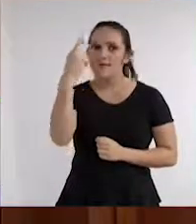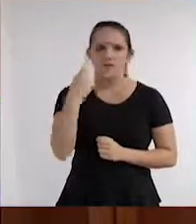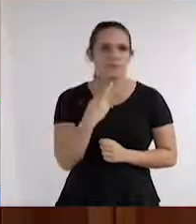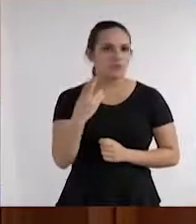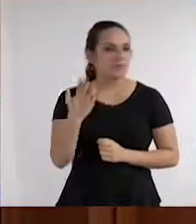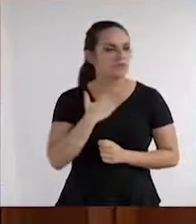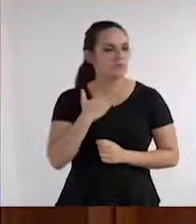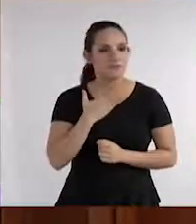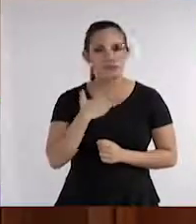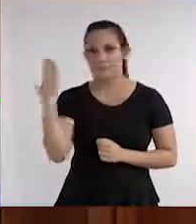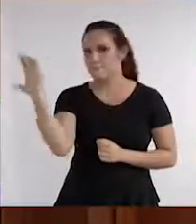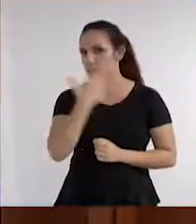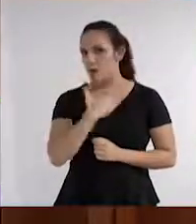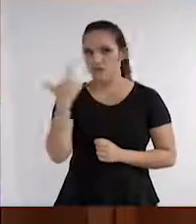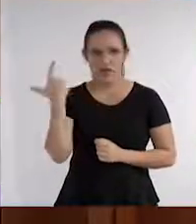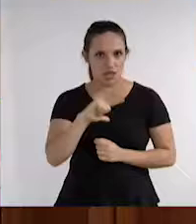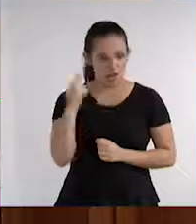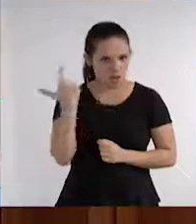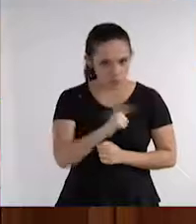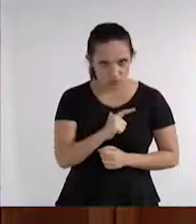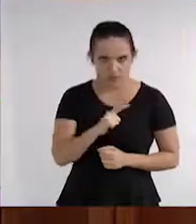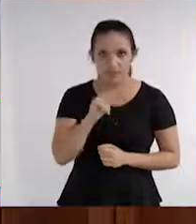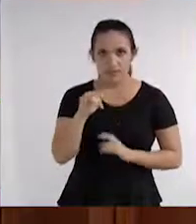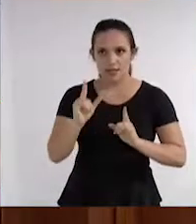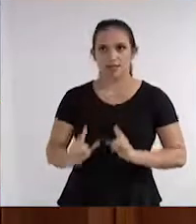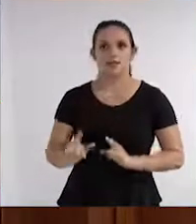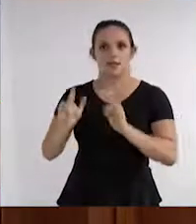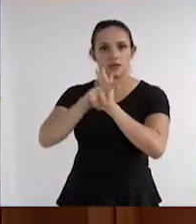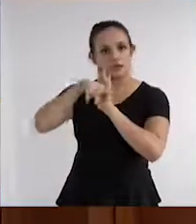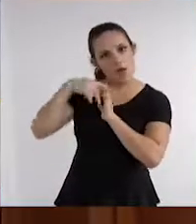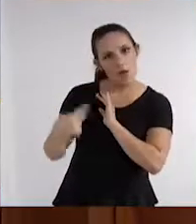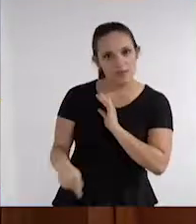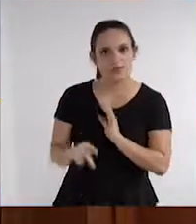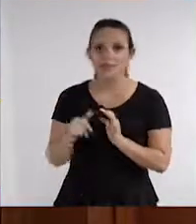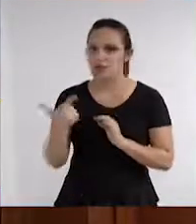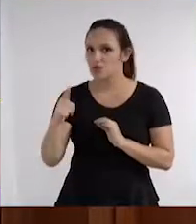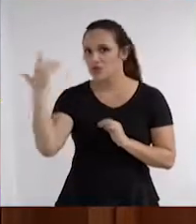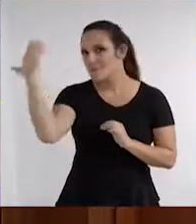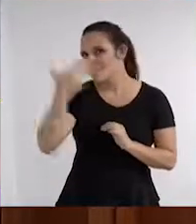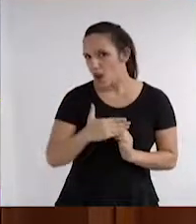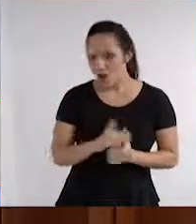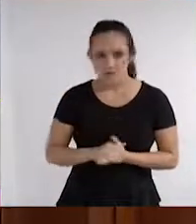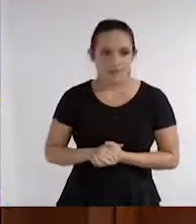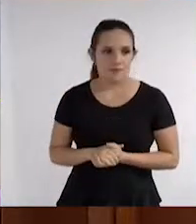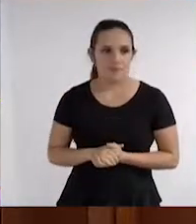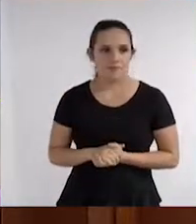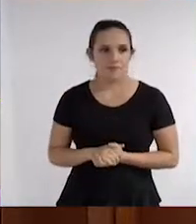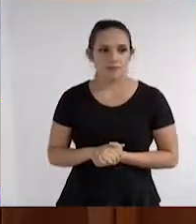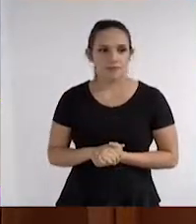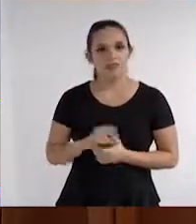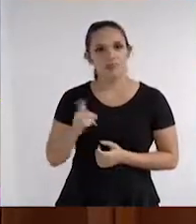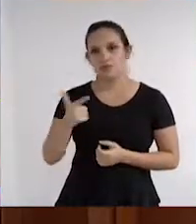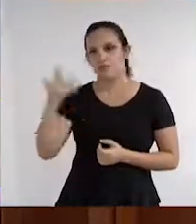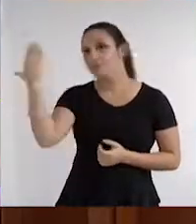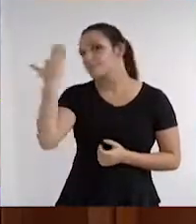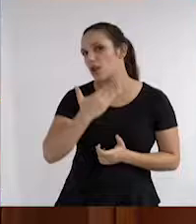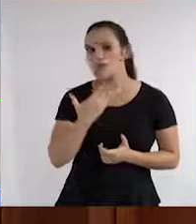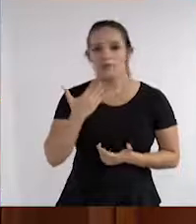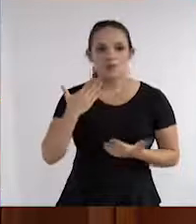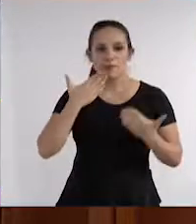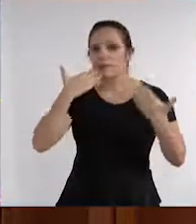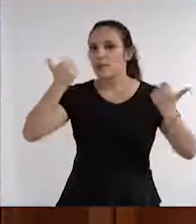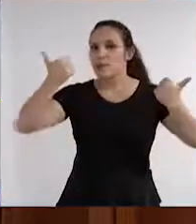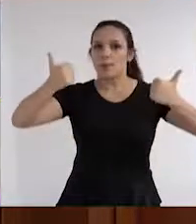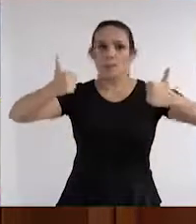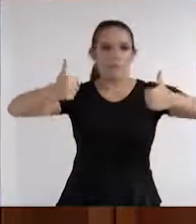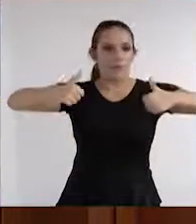é do ex-presidente Lula ou o sítio de Atibaia dele, se não aparecer prova, enquanto não tiver prova, cada vez mais vai